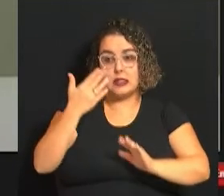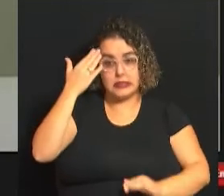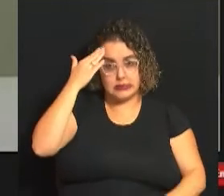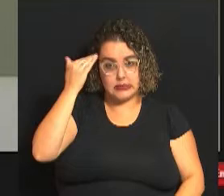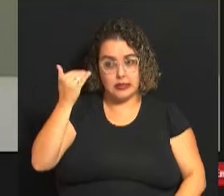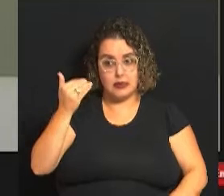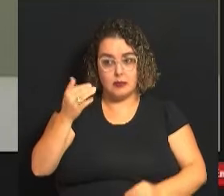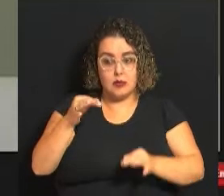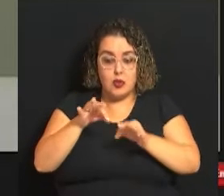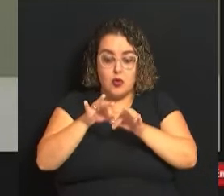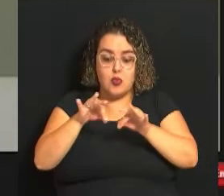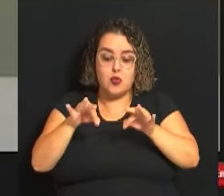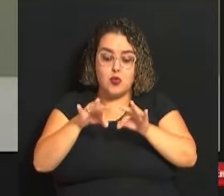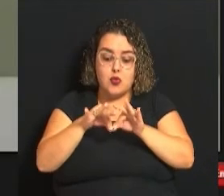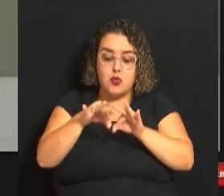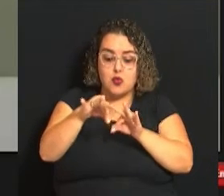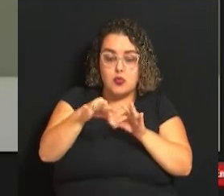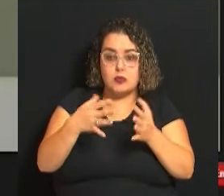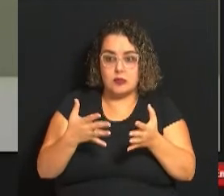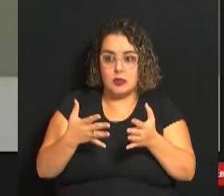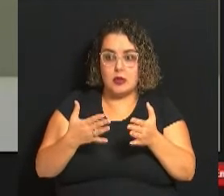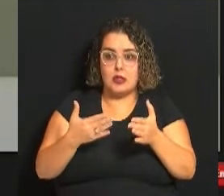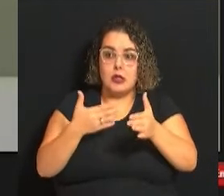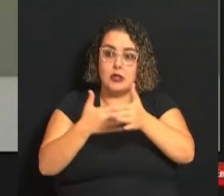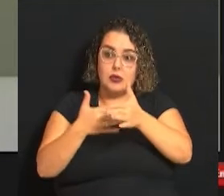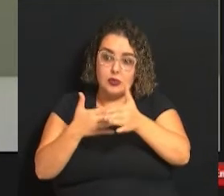e dos limites do tumor.